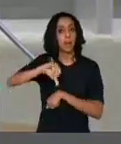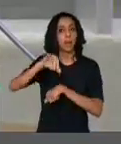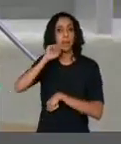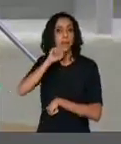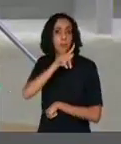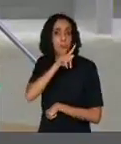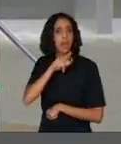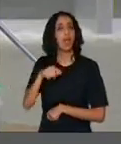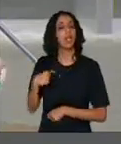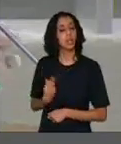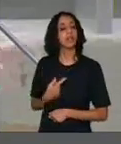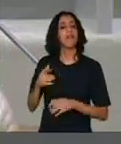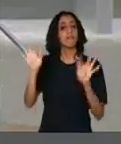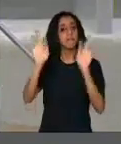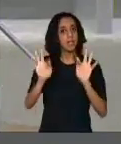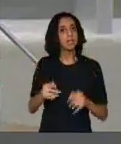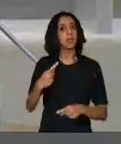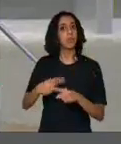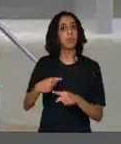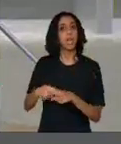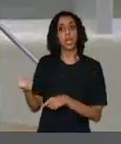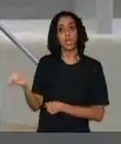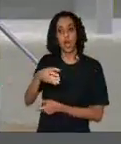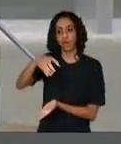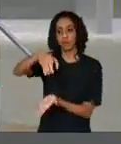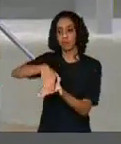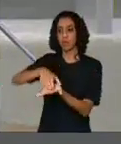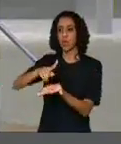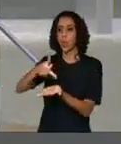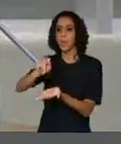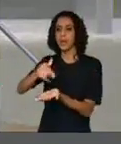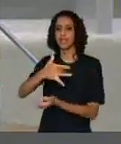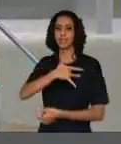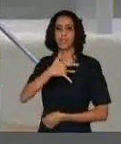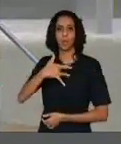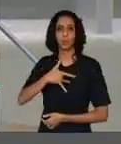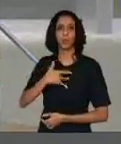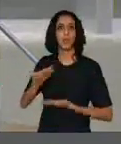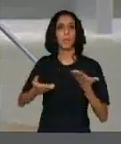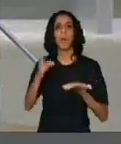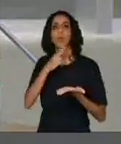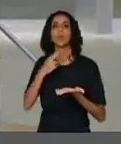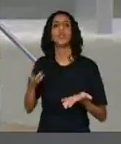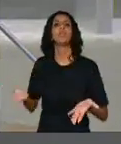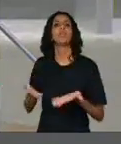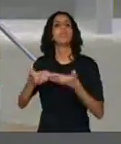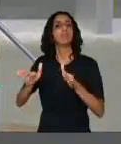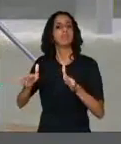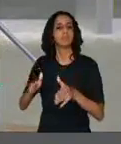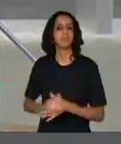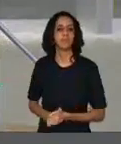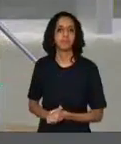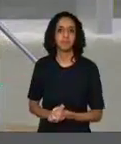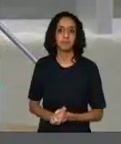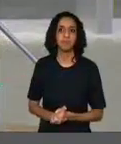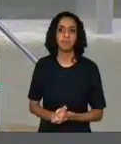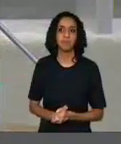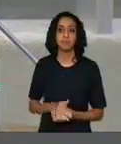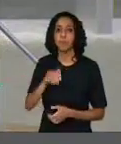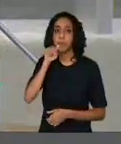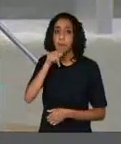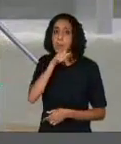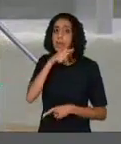felizes com a inauguração da nova unidade de pronto atendimento da Zona Sul. O Amapá